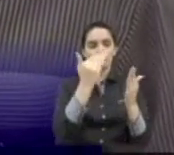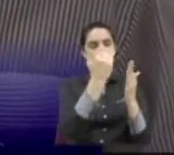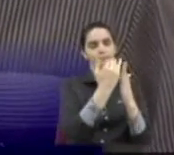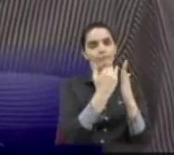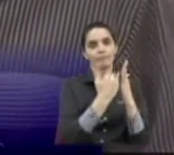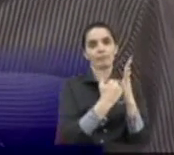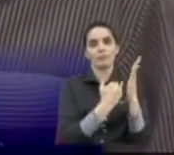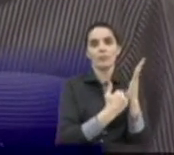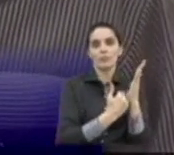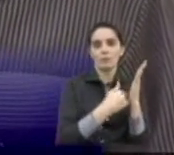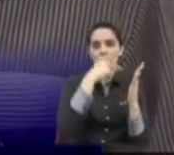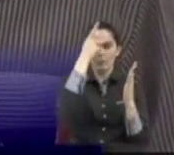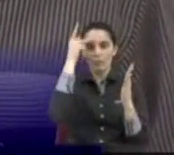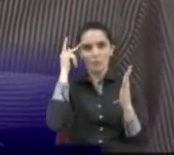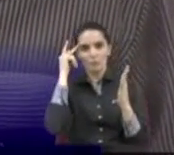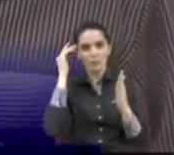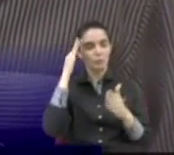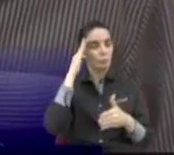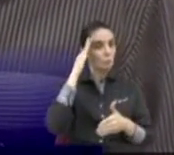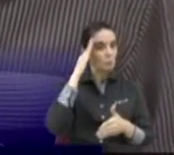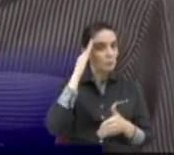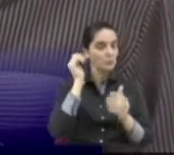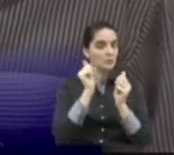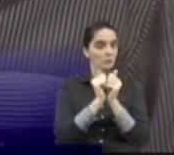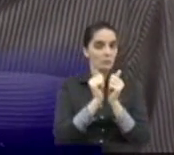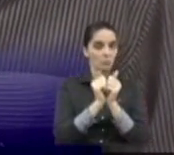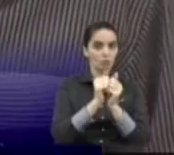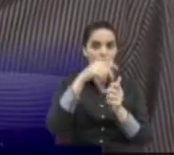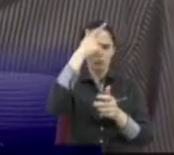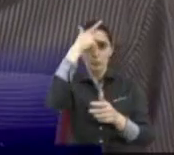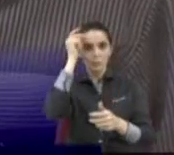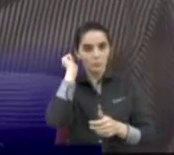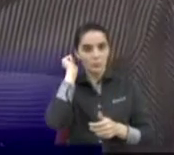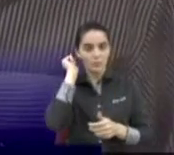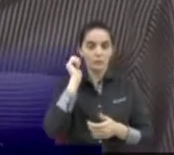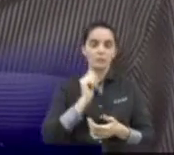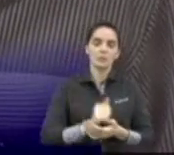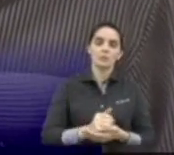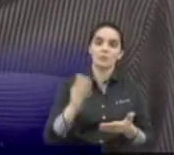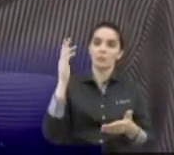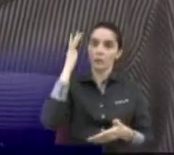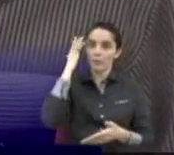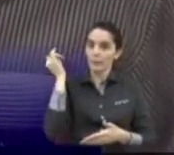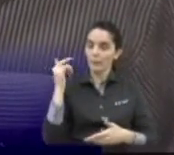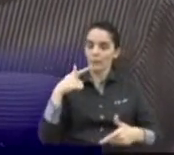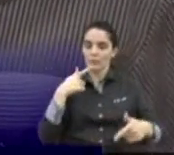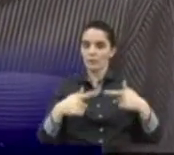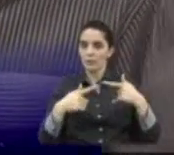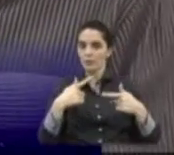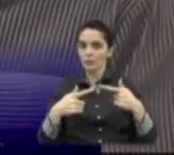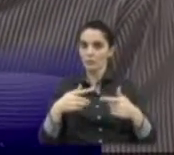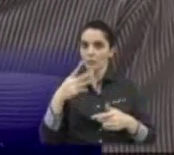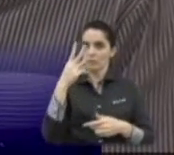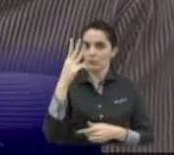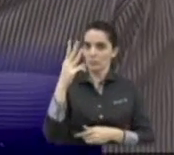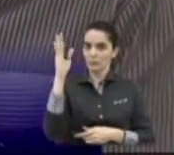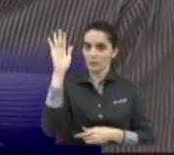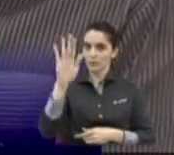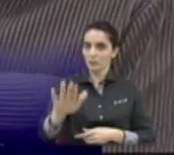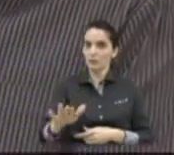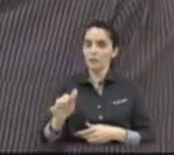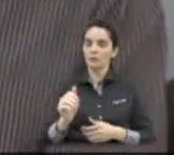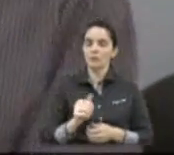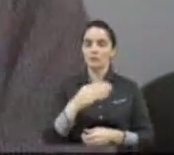pontos que eles estão tendo dificuldade junto à prefeitura. Então amanhã vamos estar debatendo e discutindo esse assunto às 15h junto com a